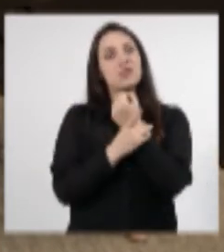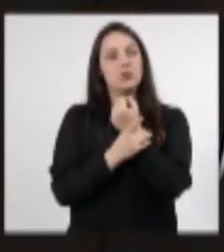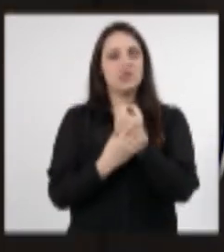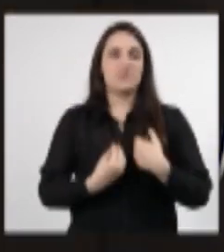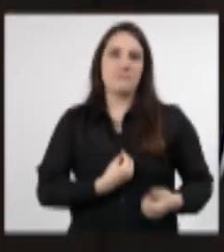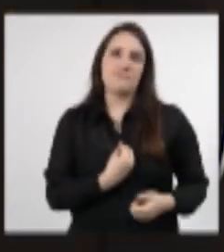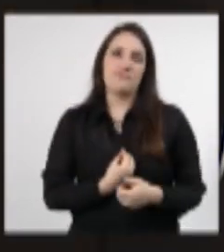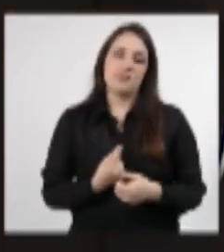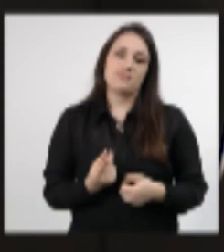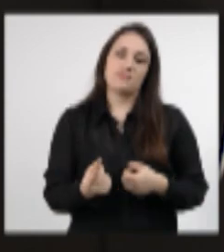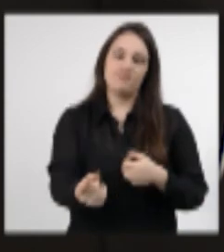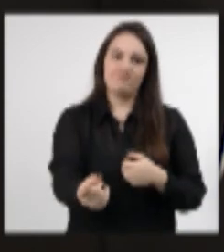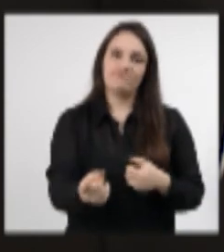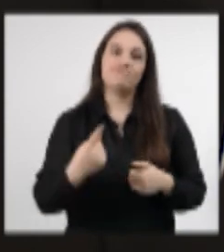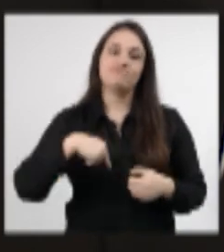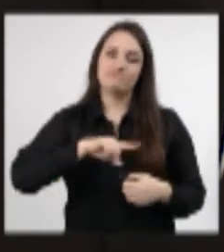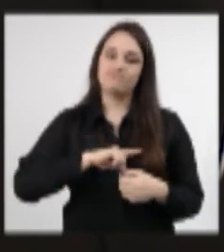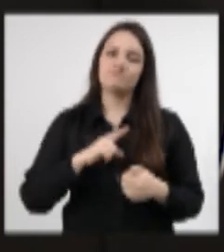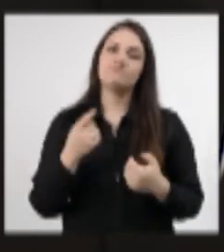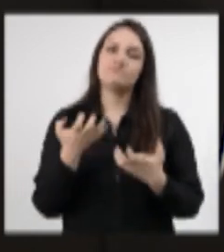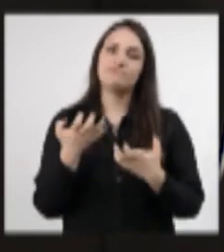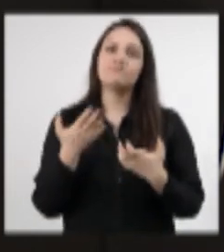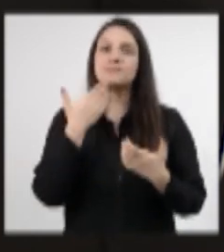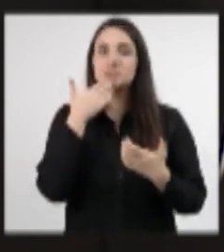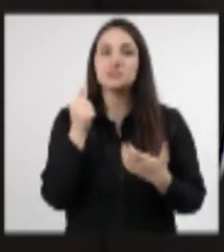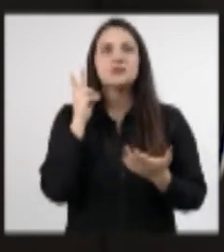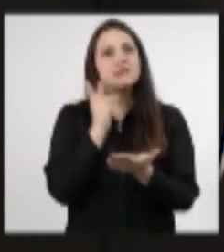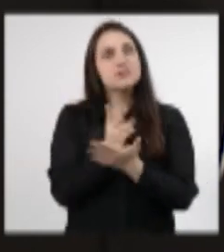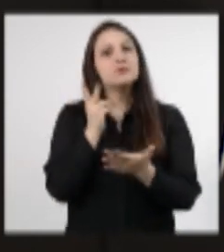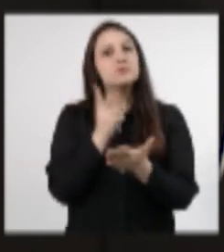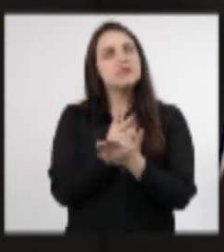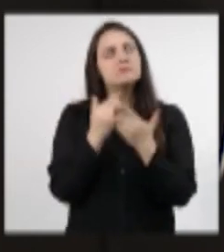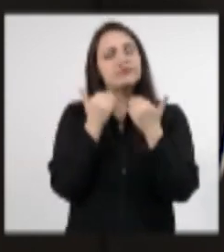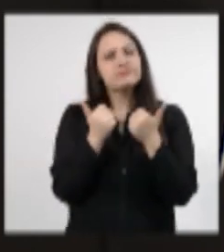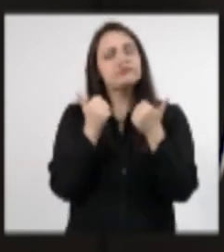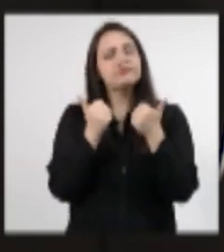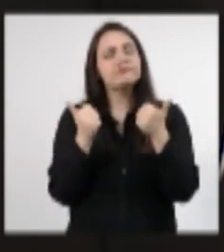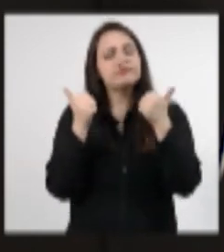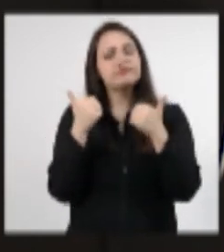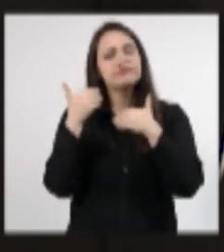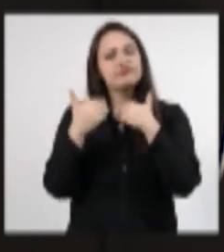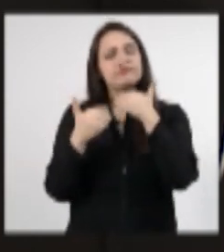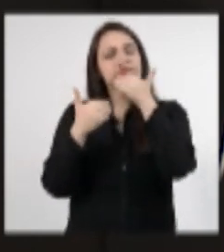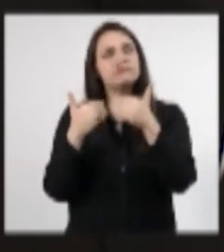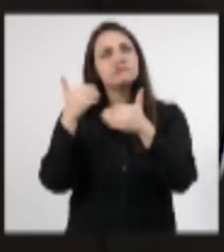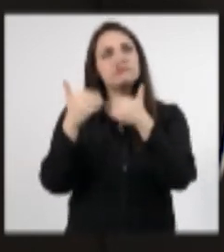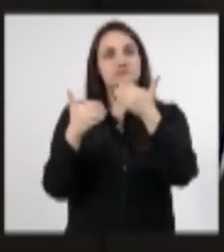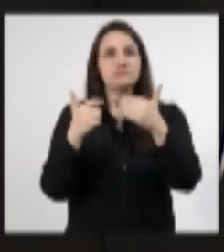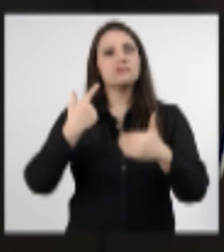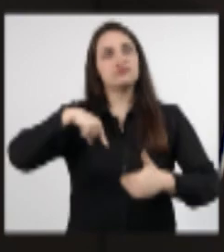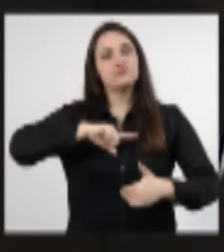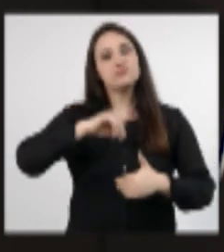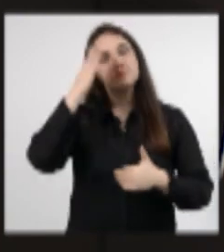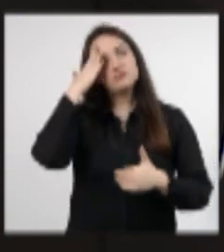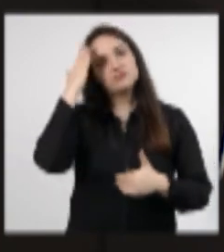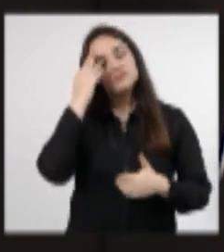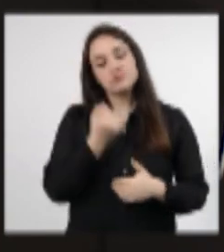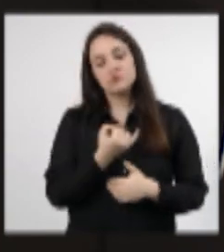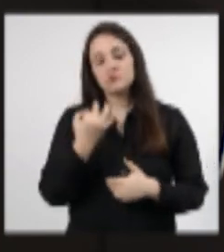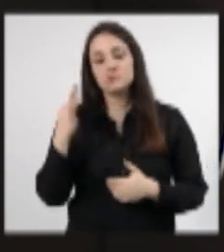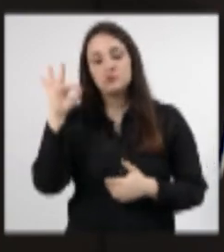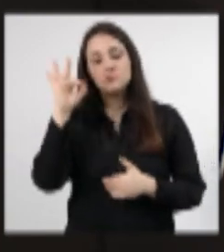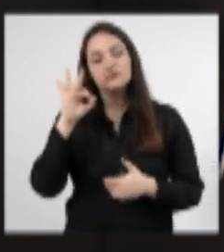viver. E por fim, que buscamos sempre melhorar a cada dia, a cada passo, a cada ação, mesmo sabendo que os números